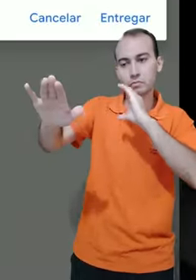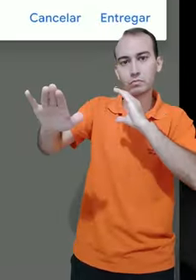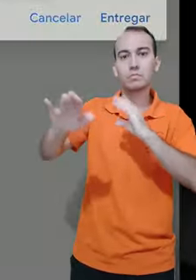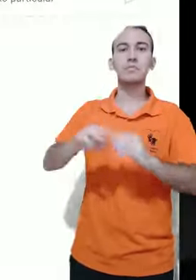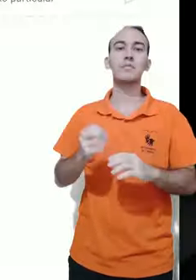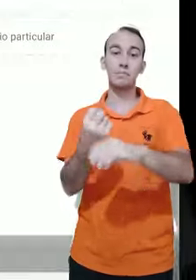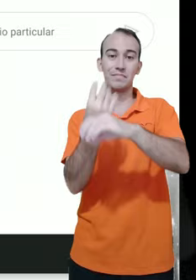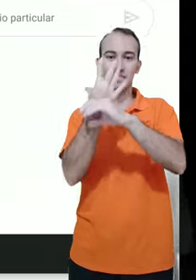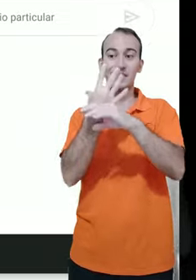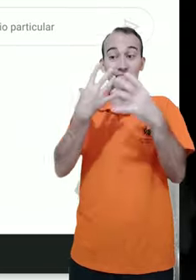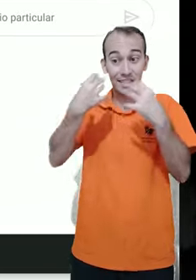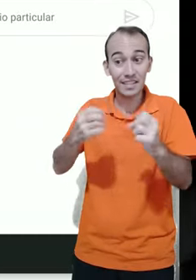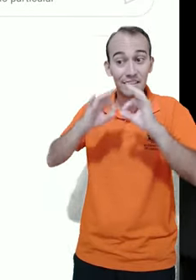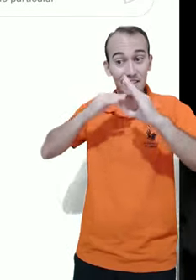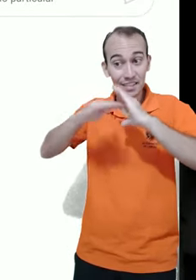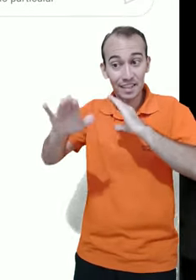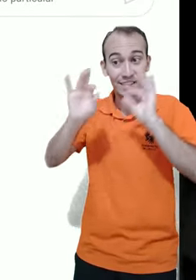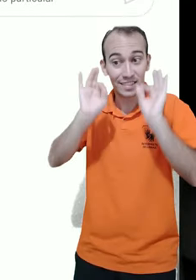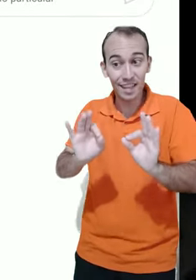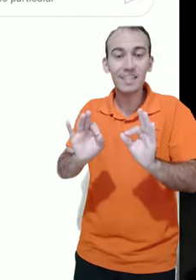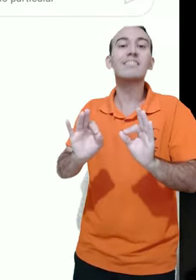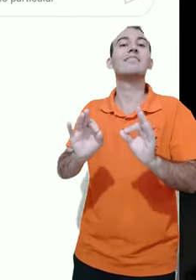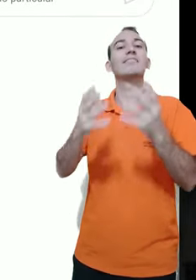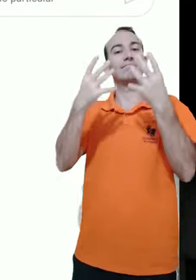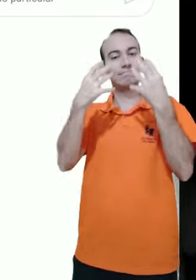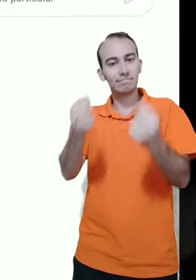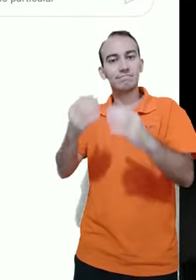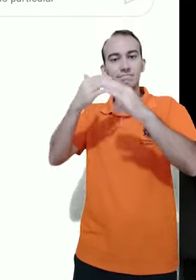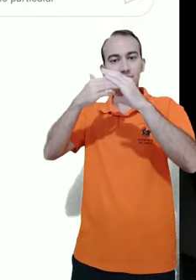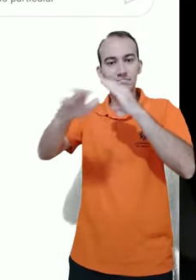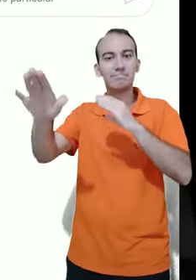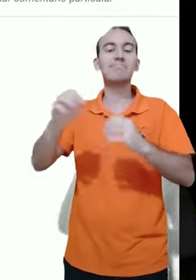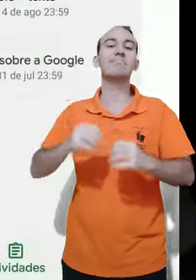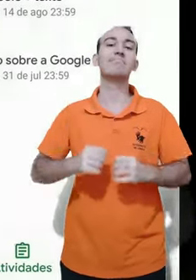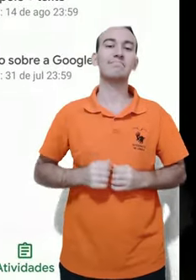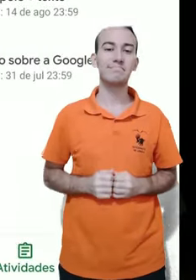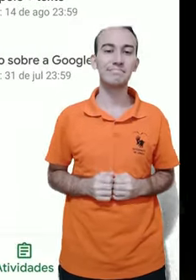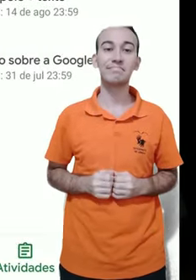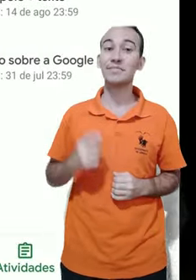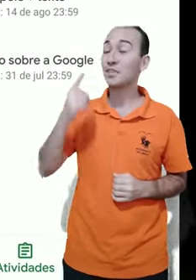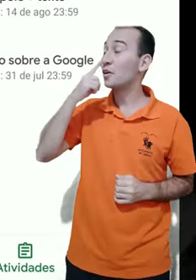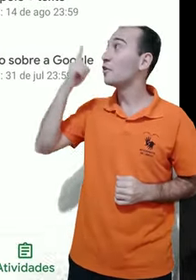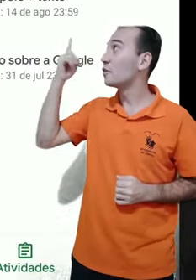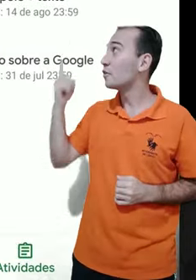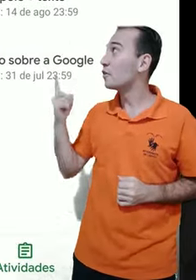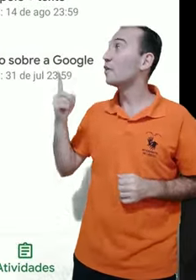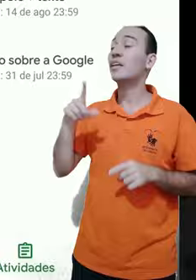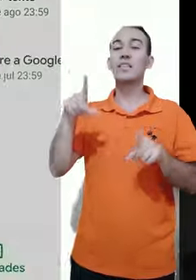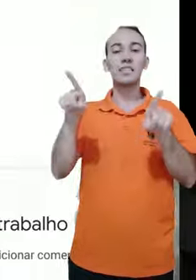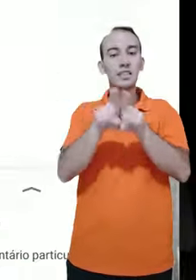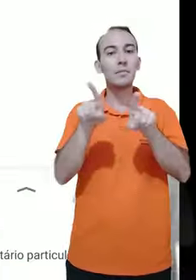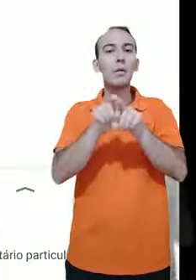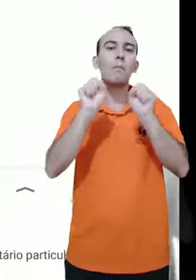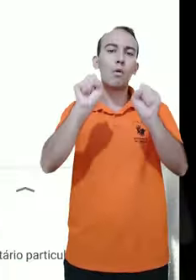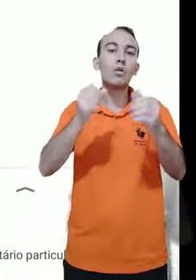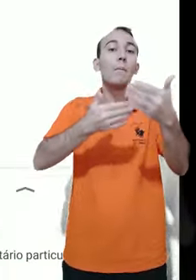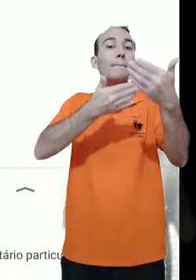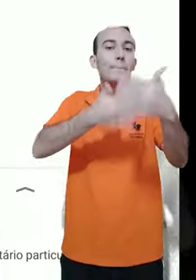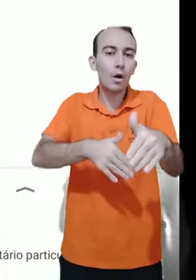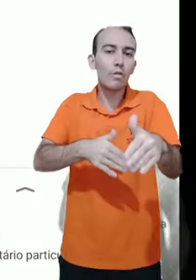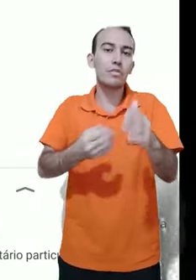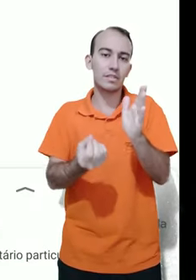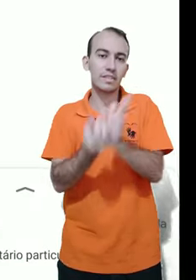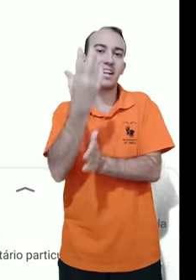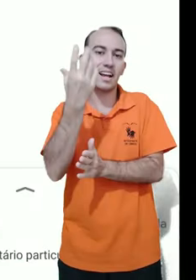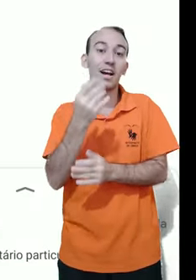em entregar e nas atividades o professor consegue produzir formulários que podem ter caráter avaliativo como